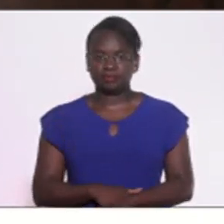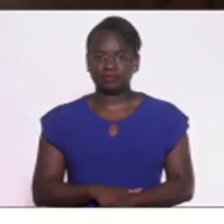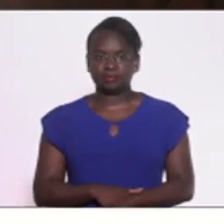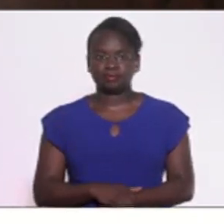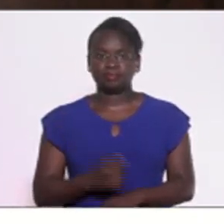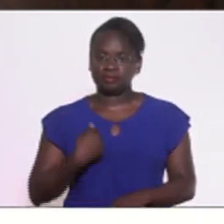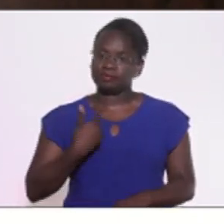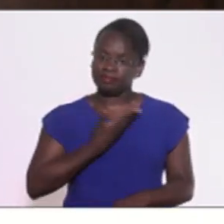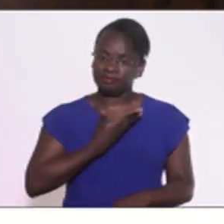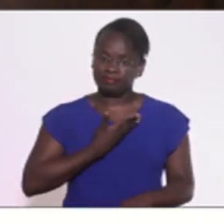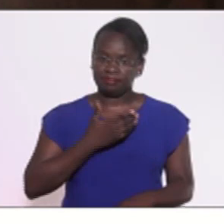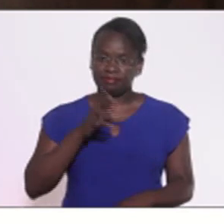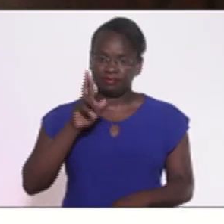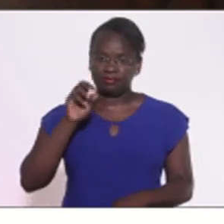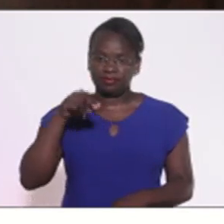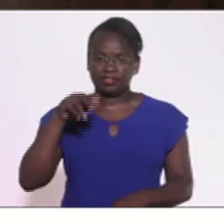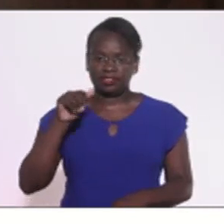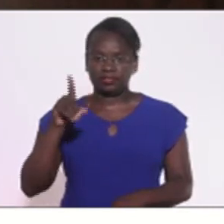Meu amigo Ronaldo,